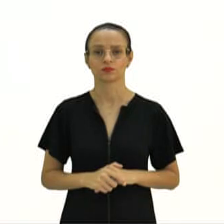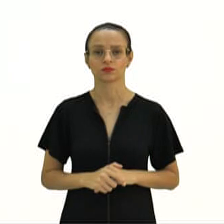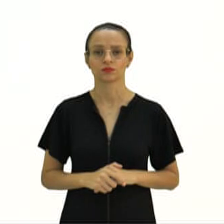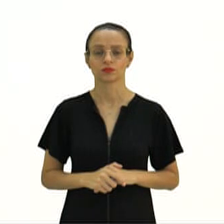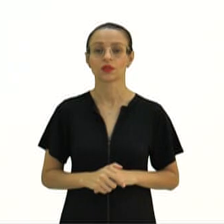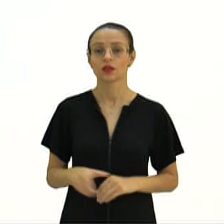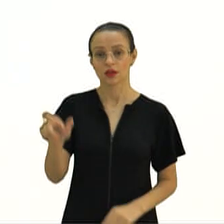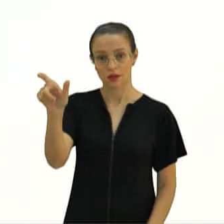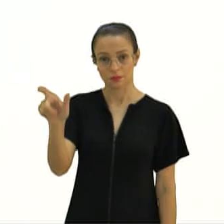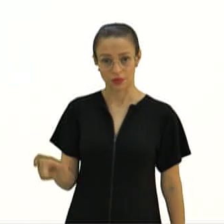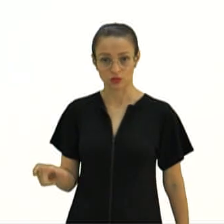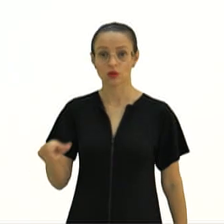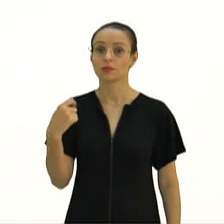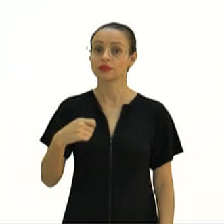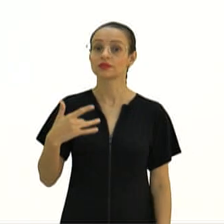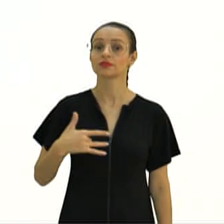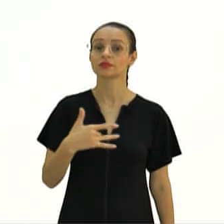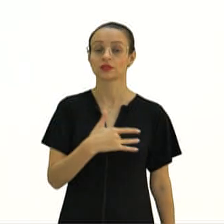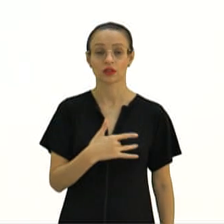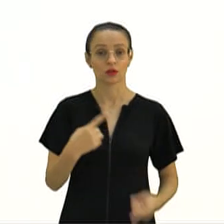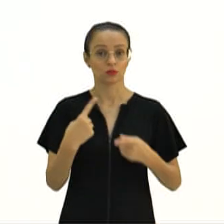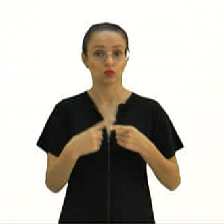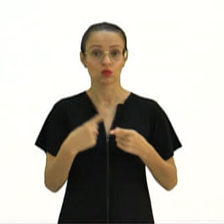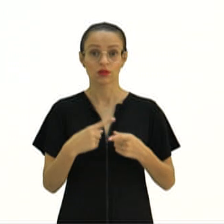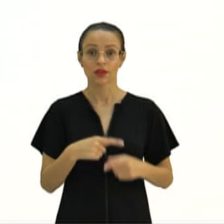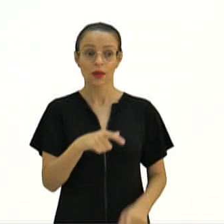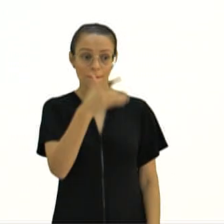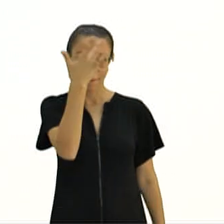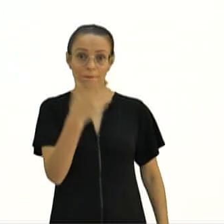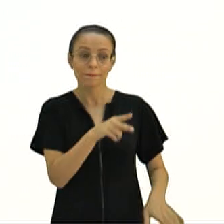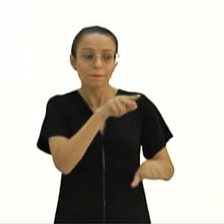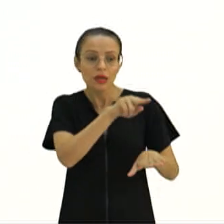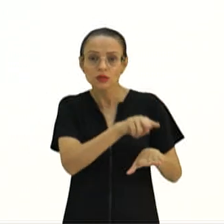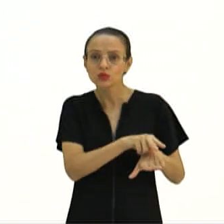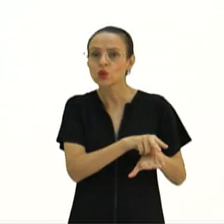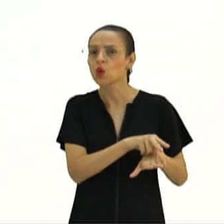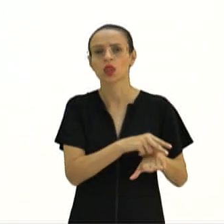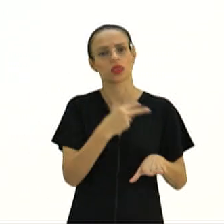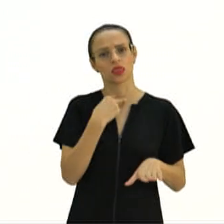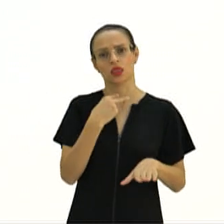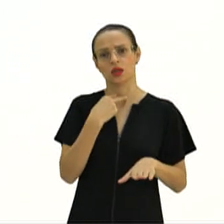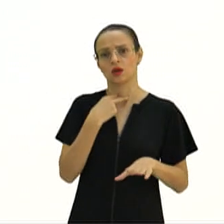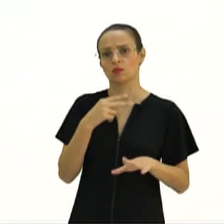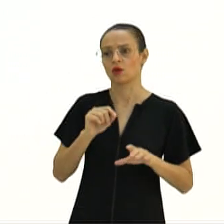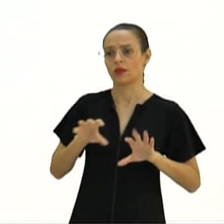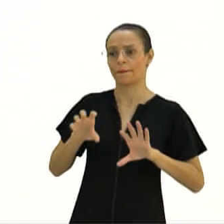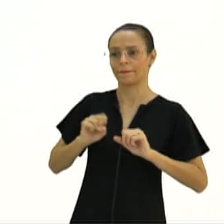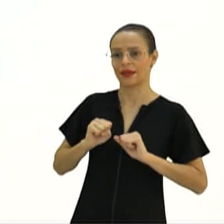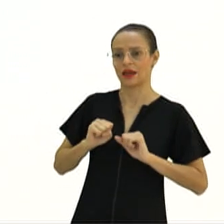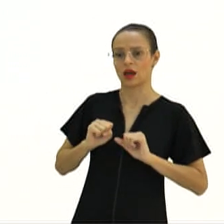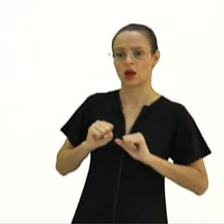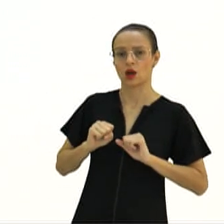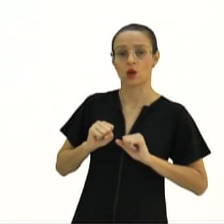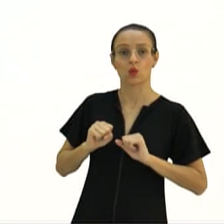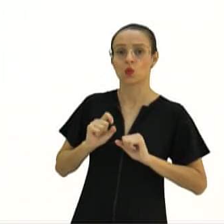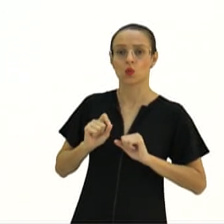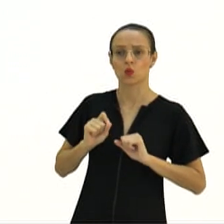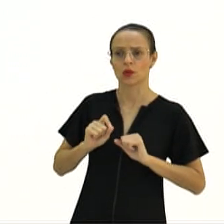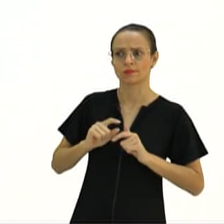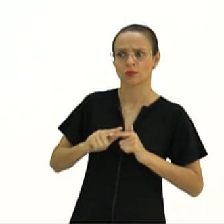o doador deve estar saudável, pois o paciente não pode ser exposto a nenhuma contaminação pela